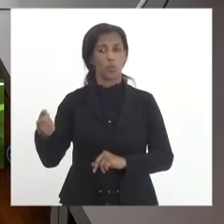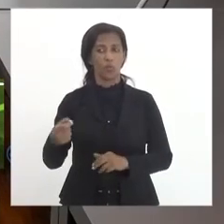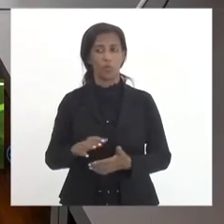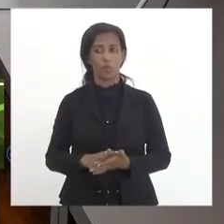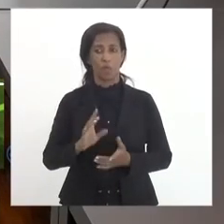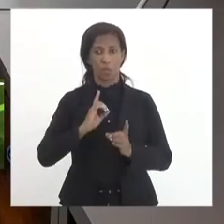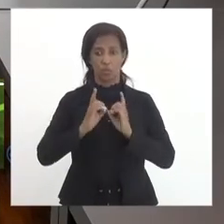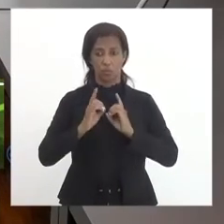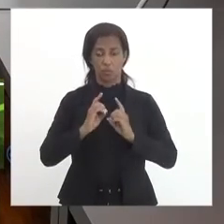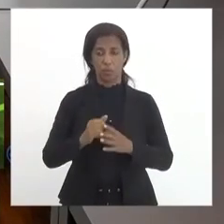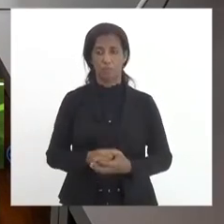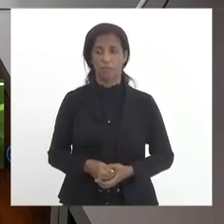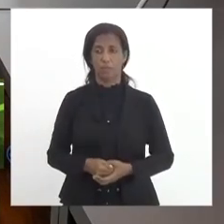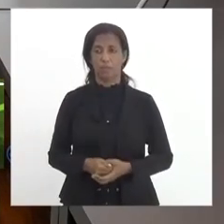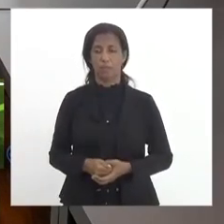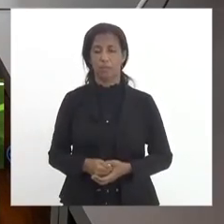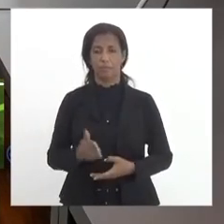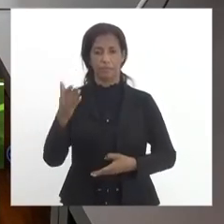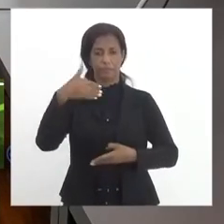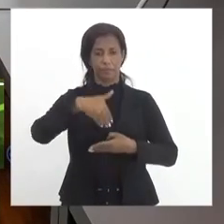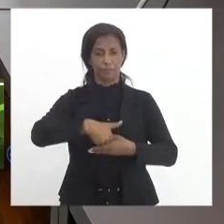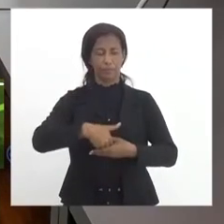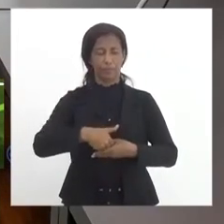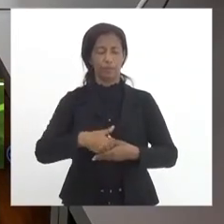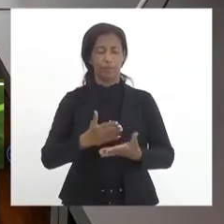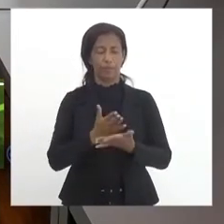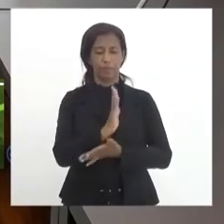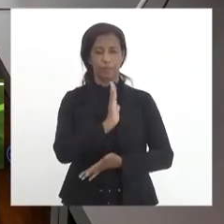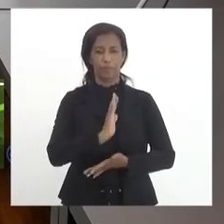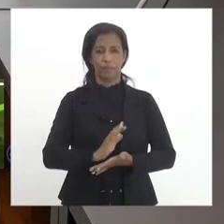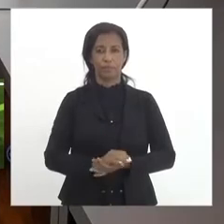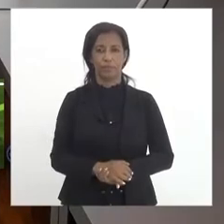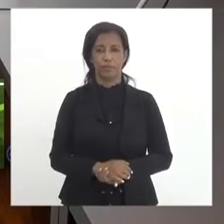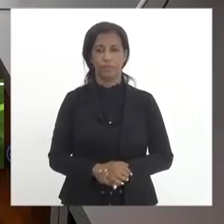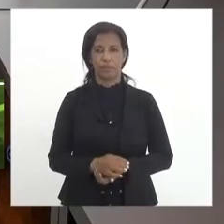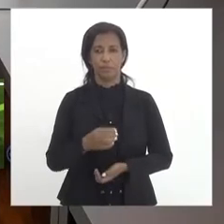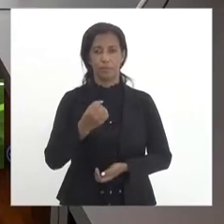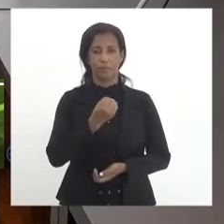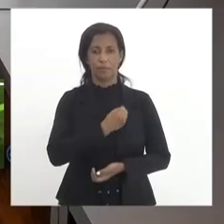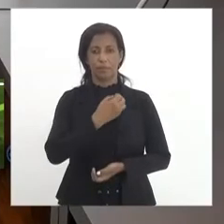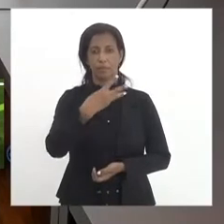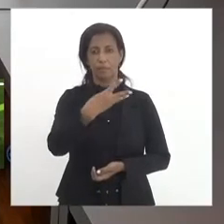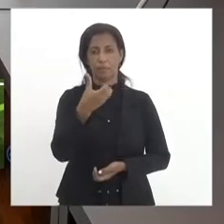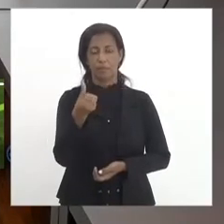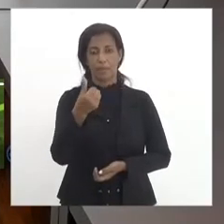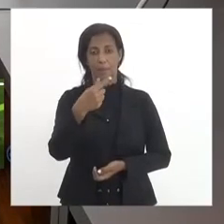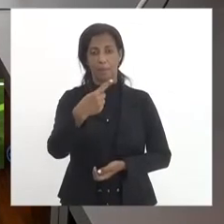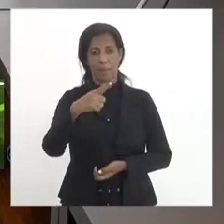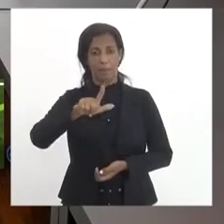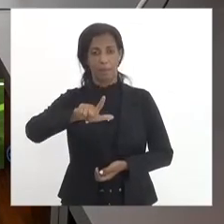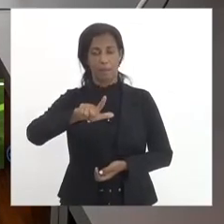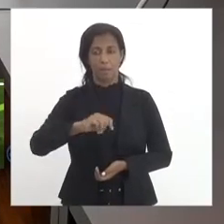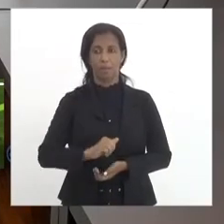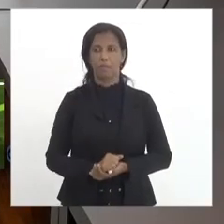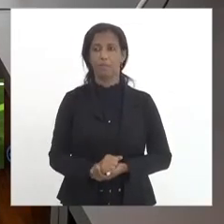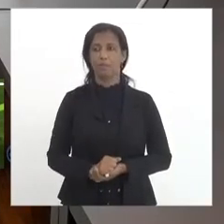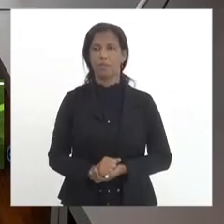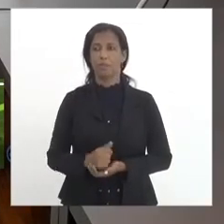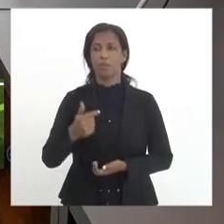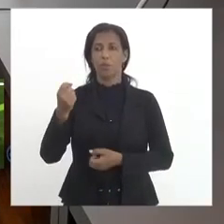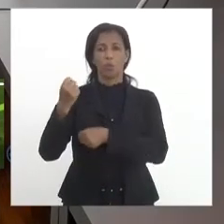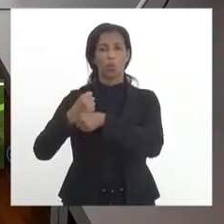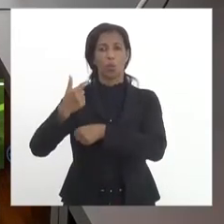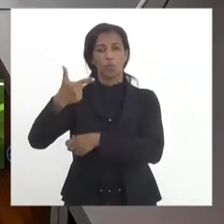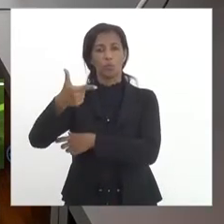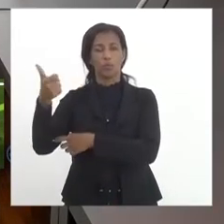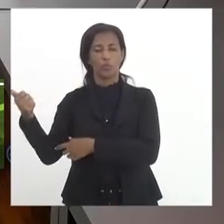Em discussão, em votação, aprovado. 36. Projeto de lei número 3689/2021, autoria do